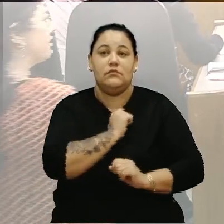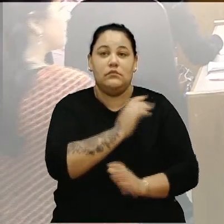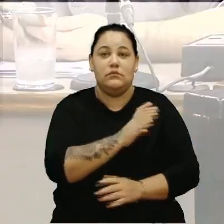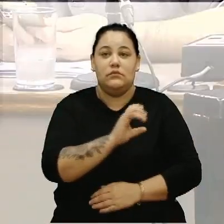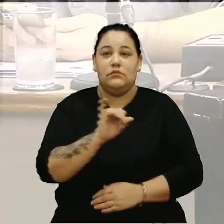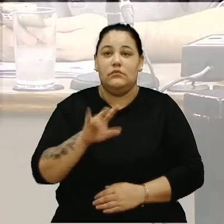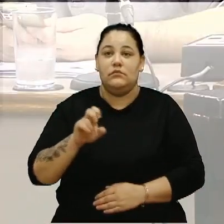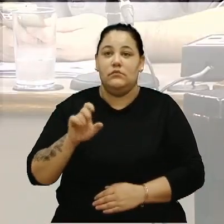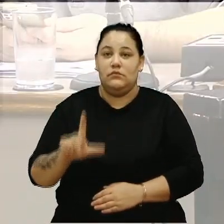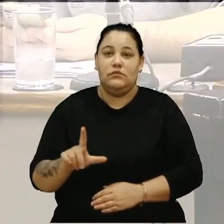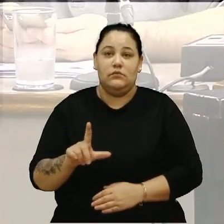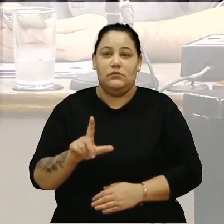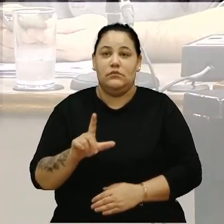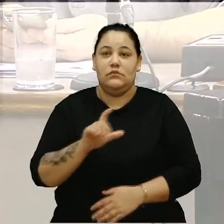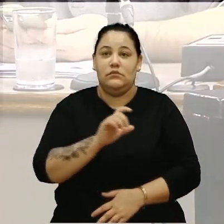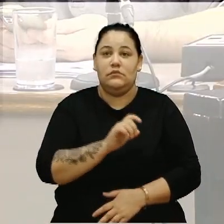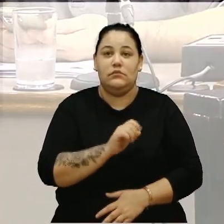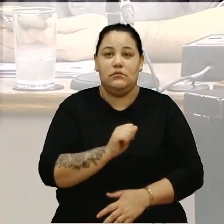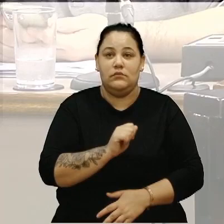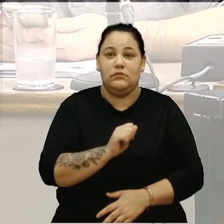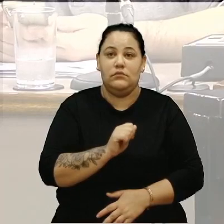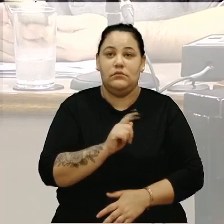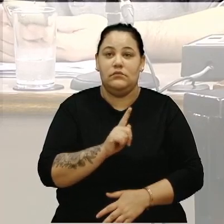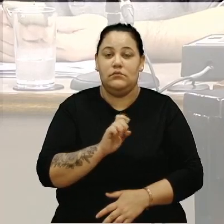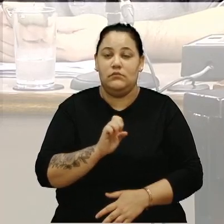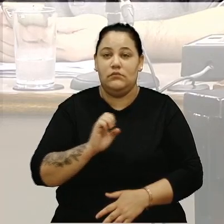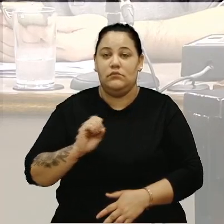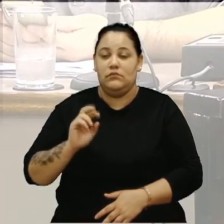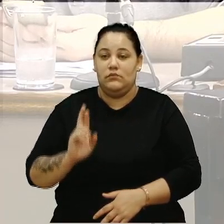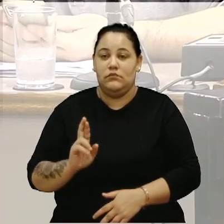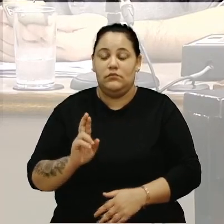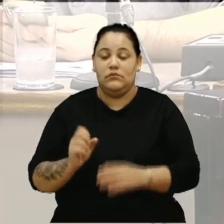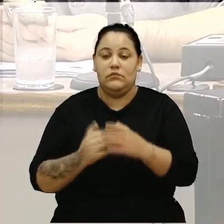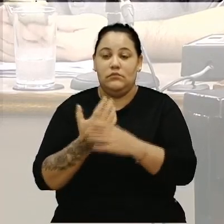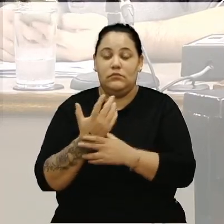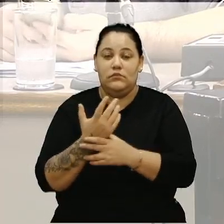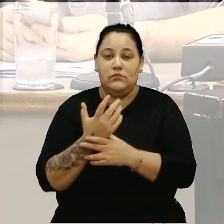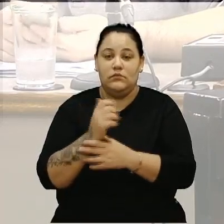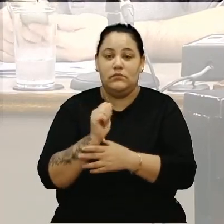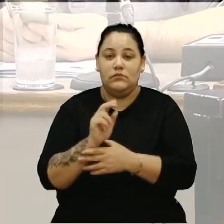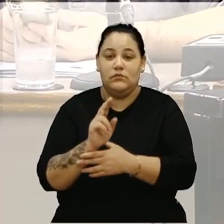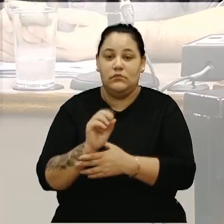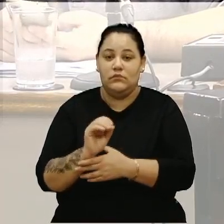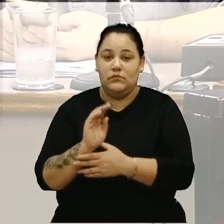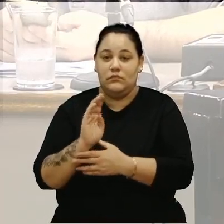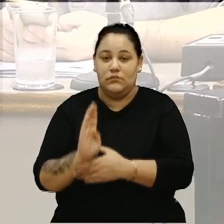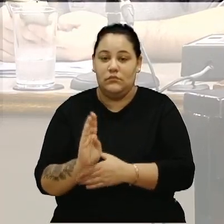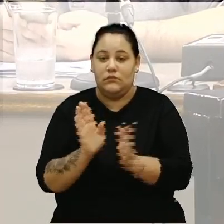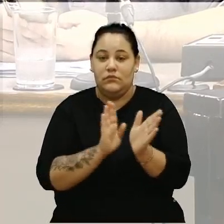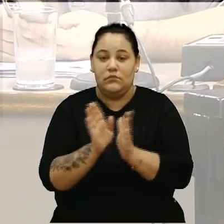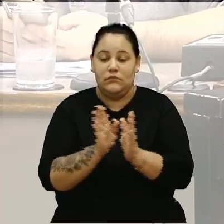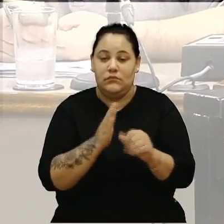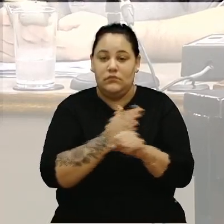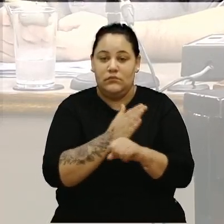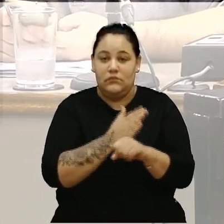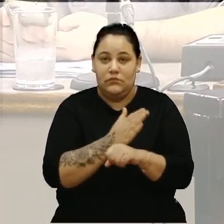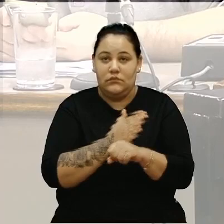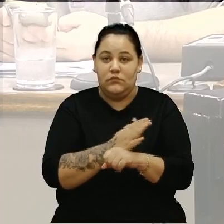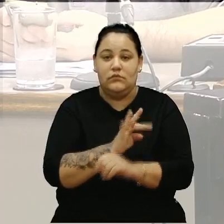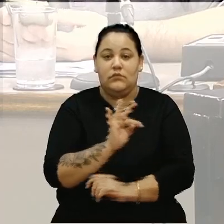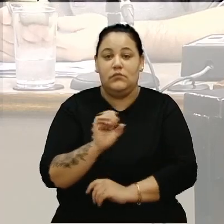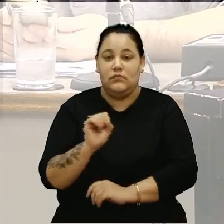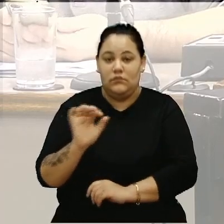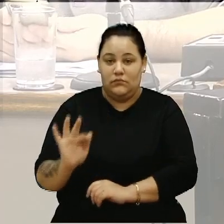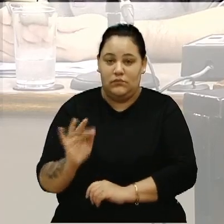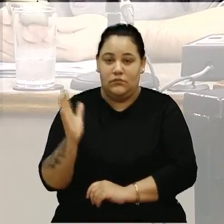AGO 2059, de autoria da OAB-RS, que tramita no Supremo Tribunal Federal. Senhora Presidente, senhoras e senhores